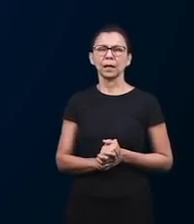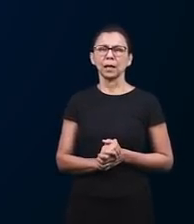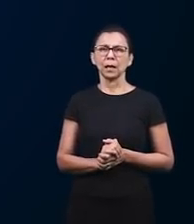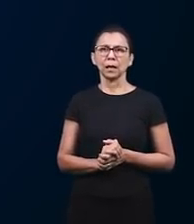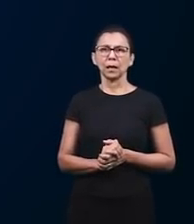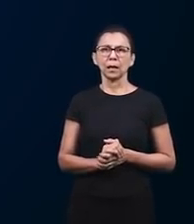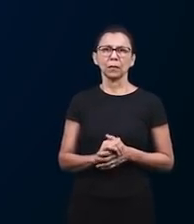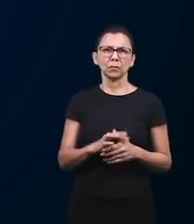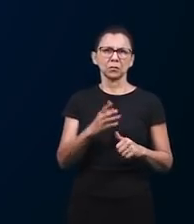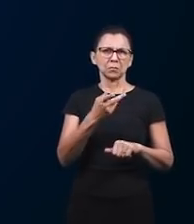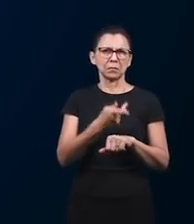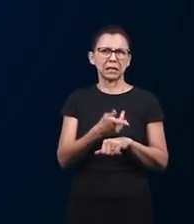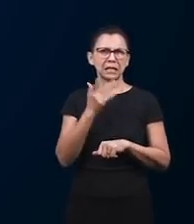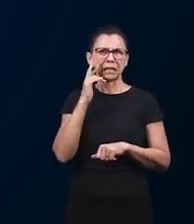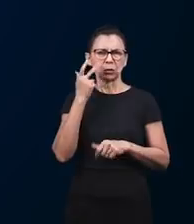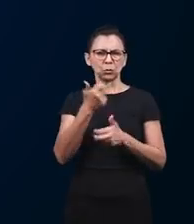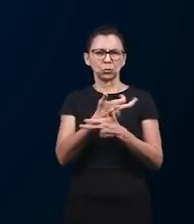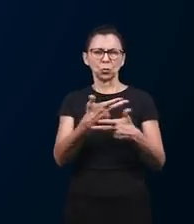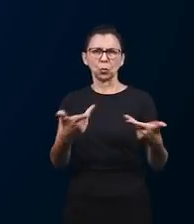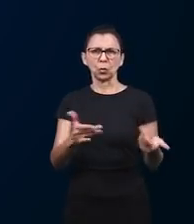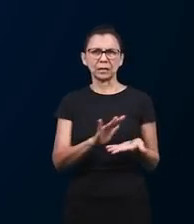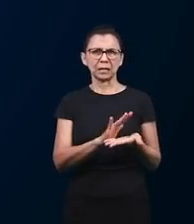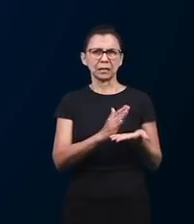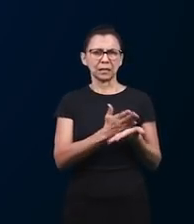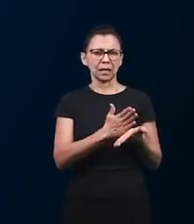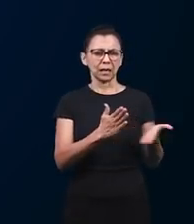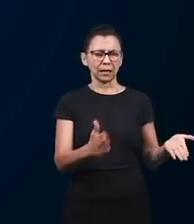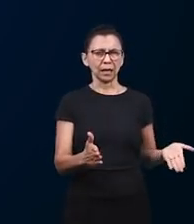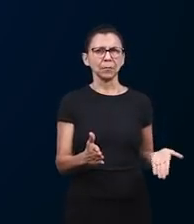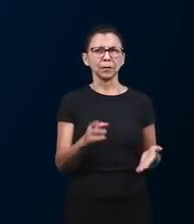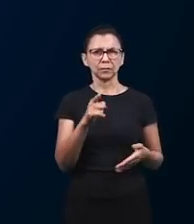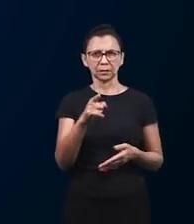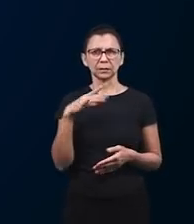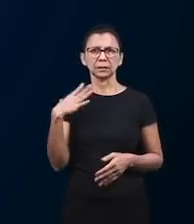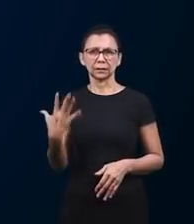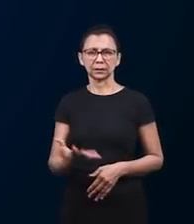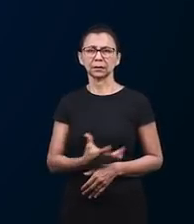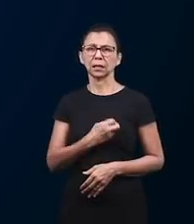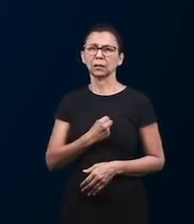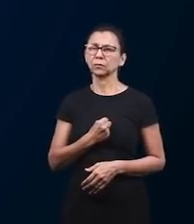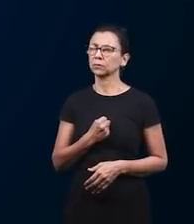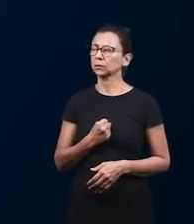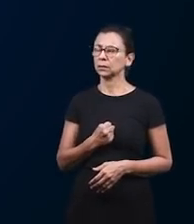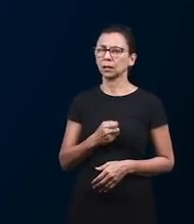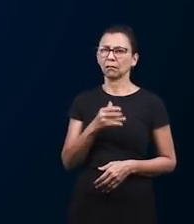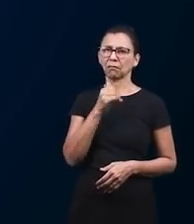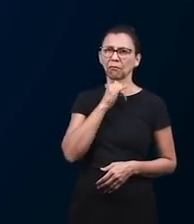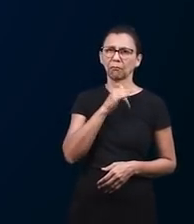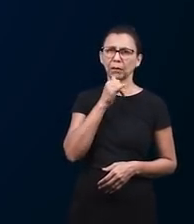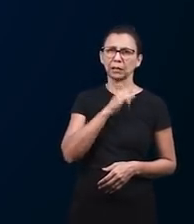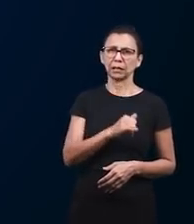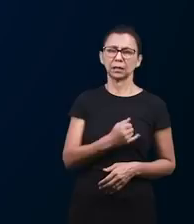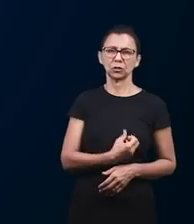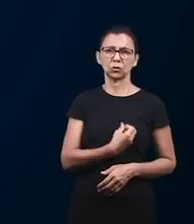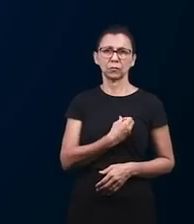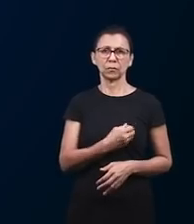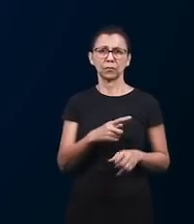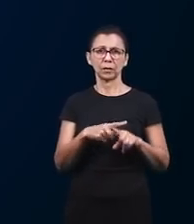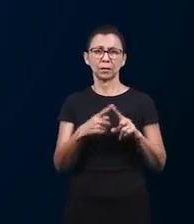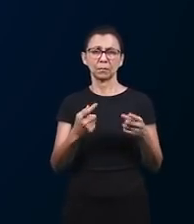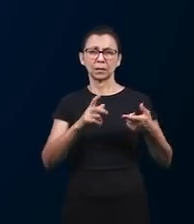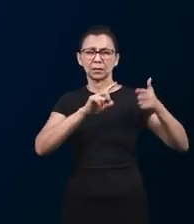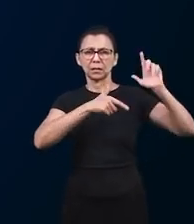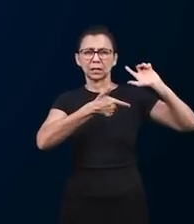coisas corruptíveis, como prata ou ouro, que fostes resgatados da vossa vã maneira de viver, que por